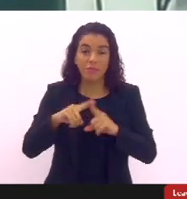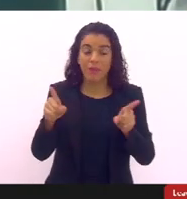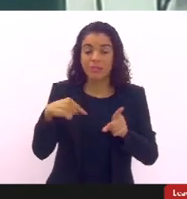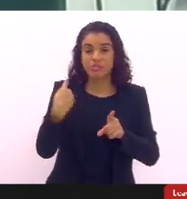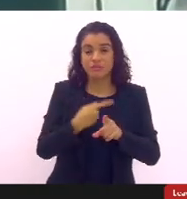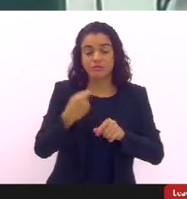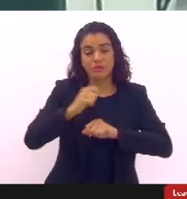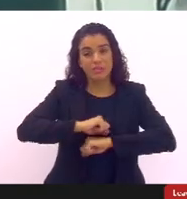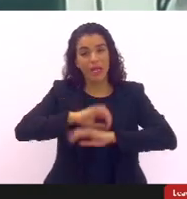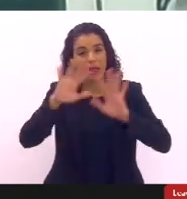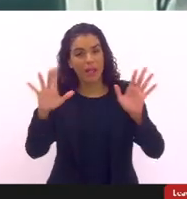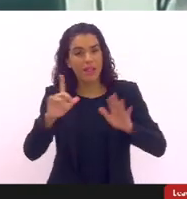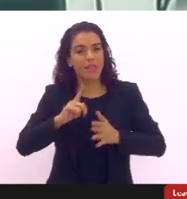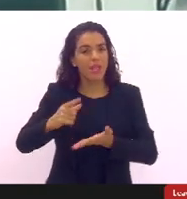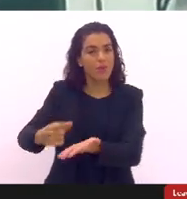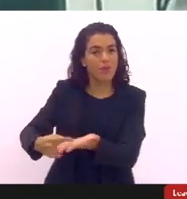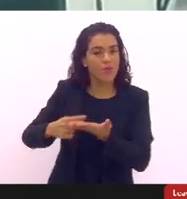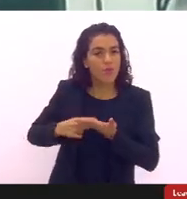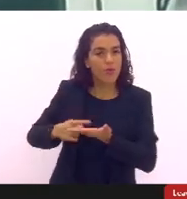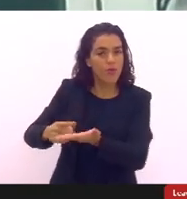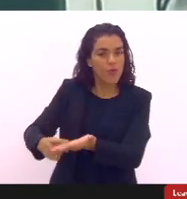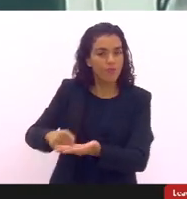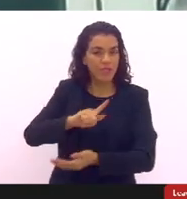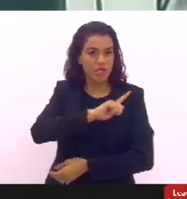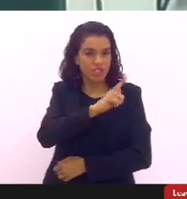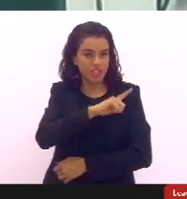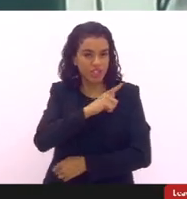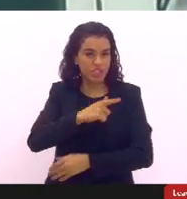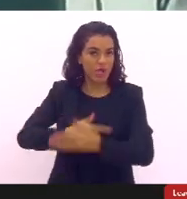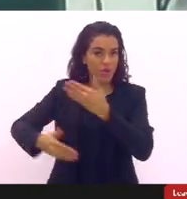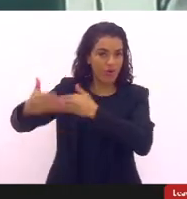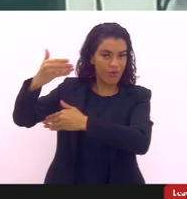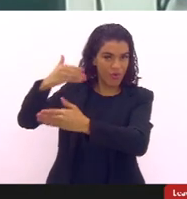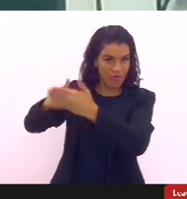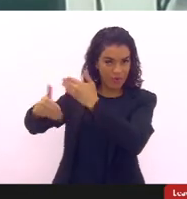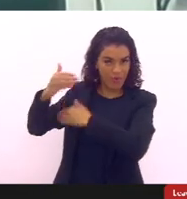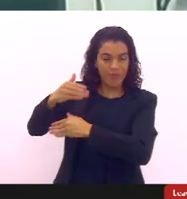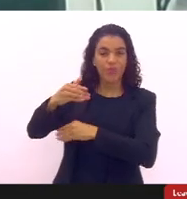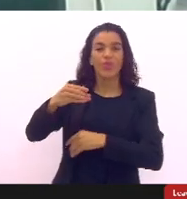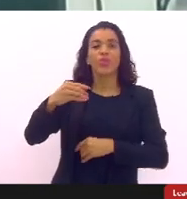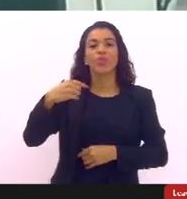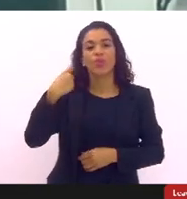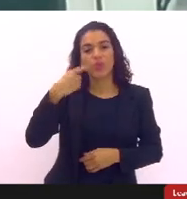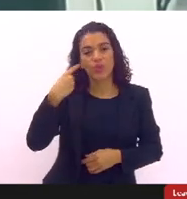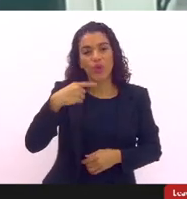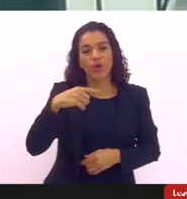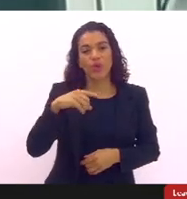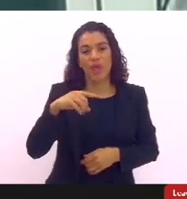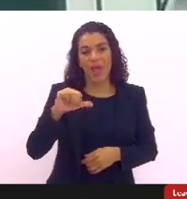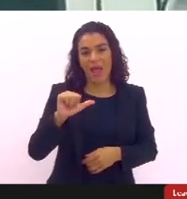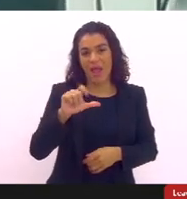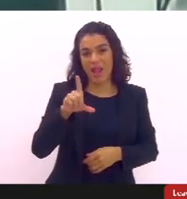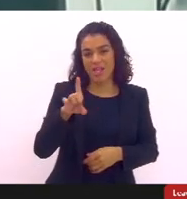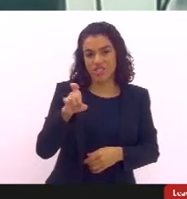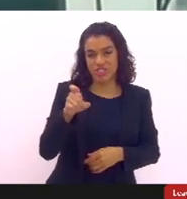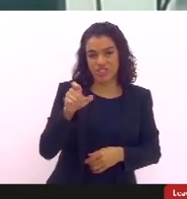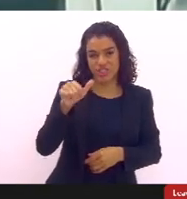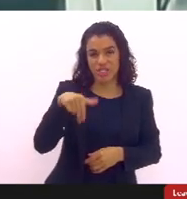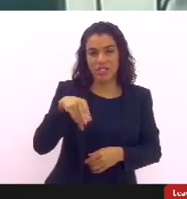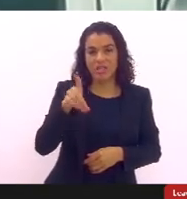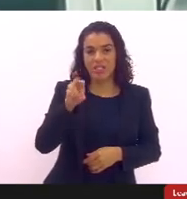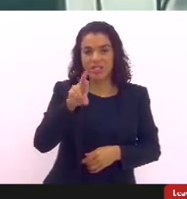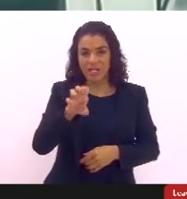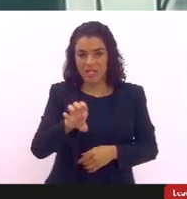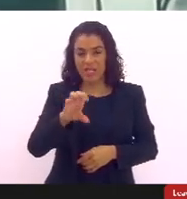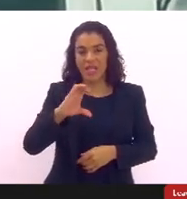claro que existe um comprometimento da gestão, desde a gestão passada do doutor Alexandre Kiepp, quando a gente lançou esse projeto, a doutora